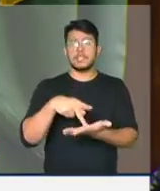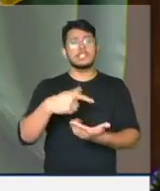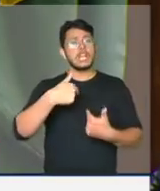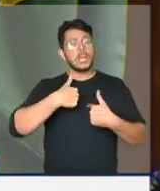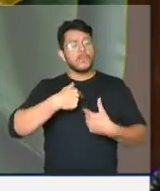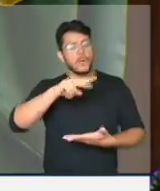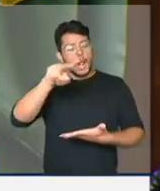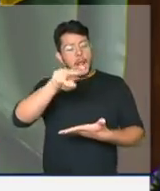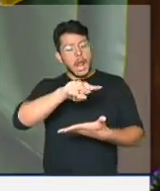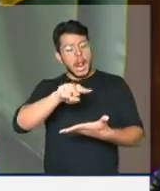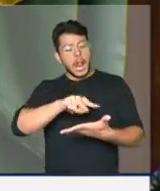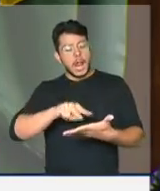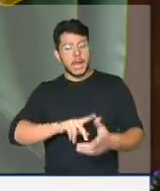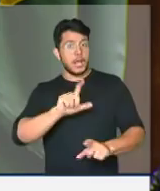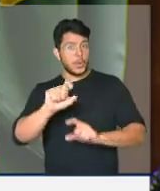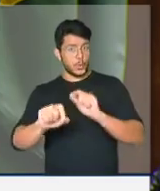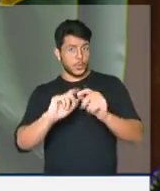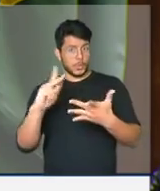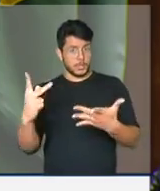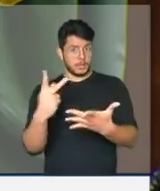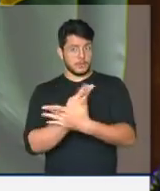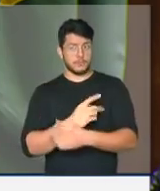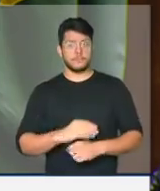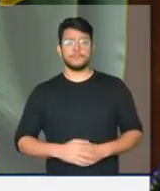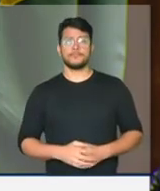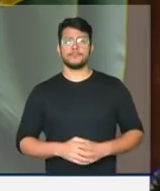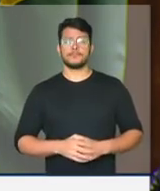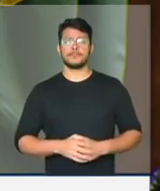deputado Paulo Ramos, dos fatos.